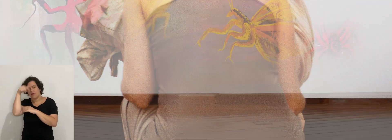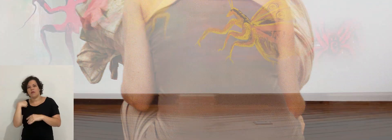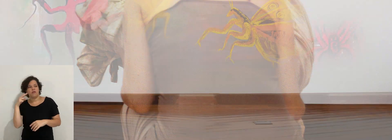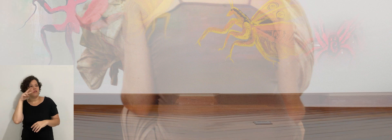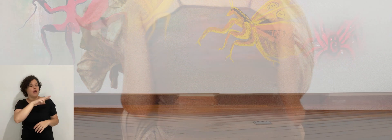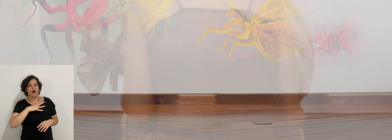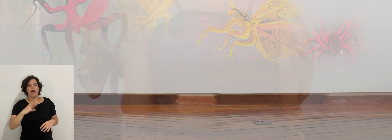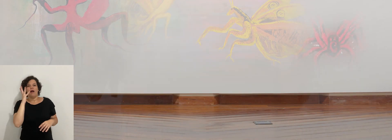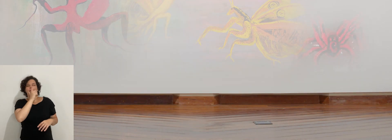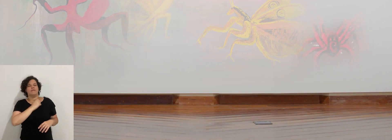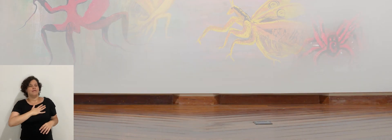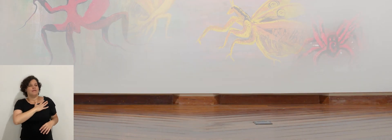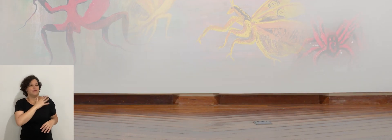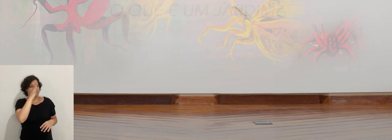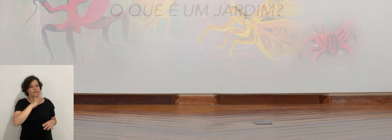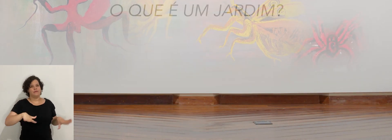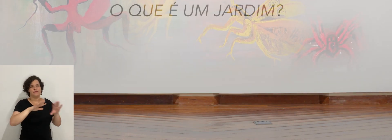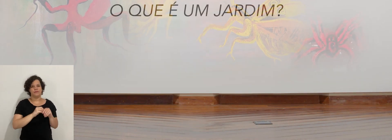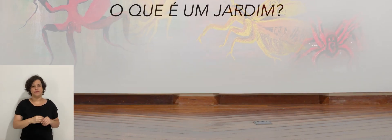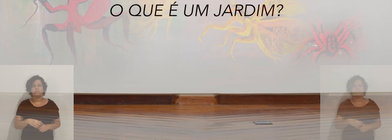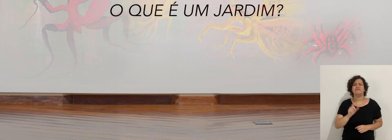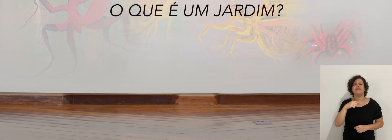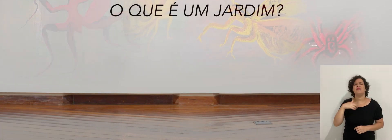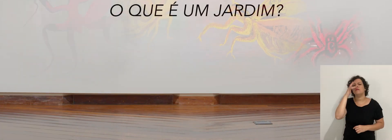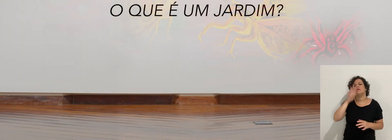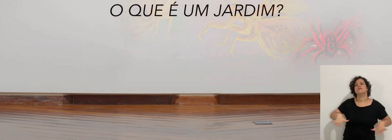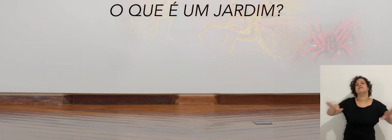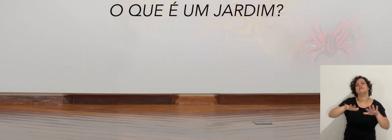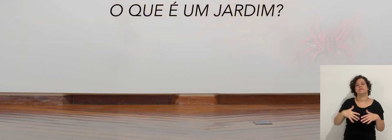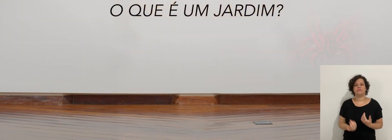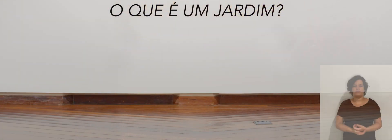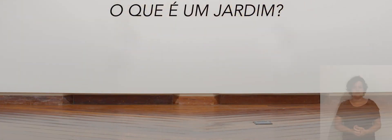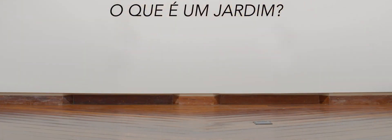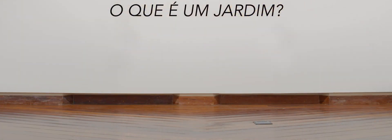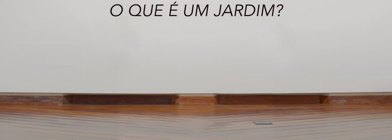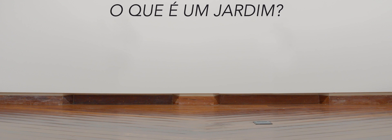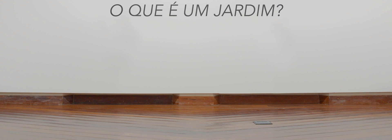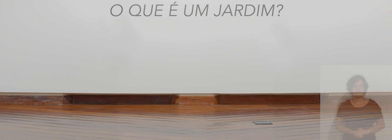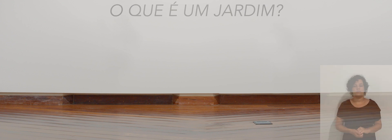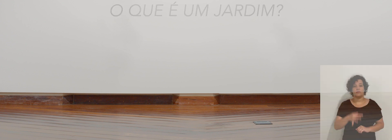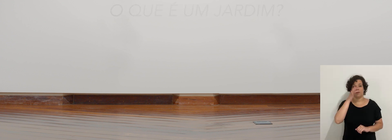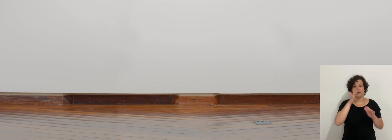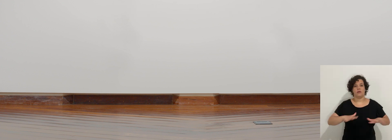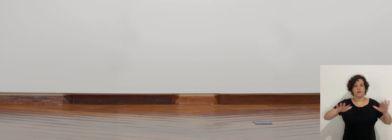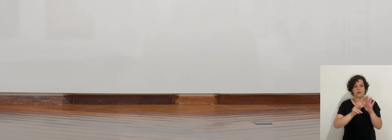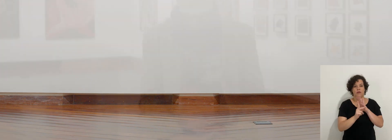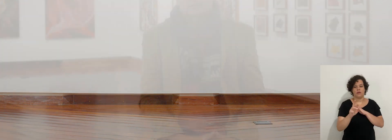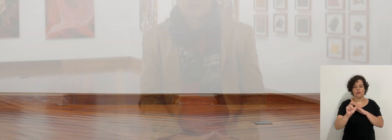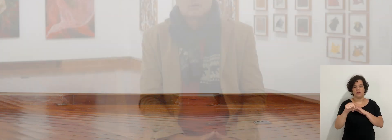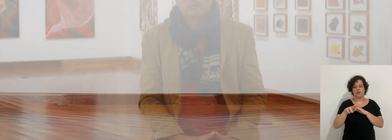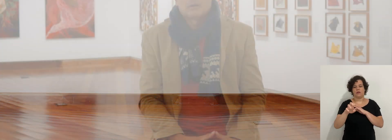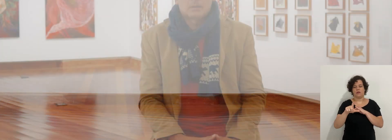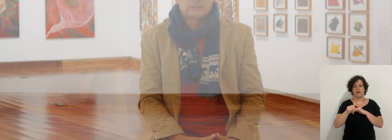pelo jardim. O que é um jardim? Andrés Hernandes, curador. O Jardim